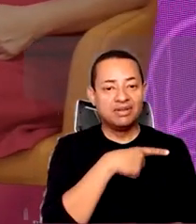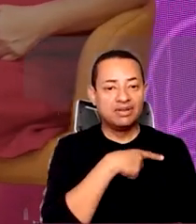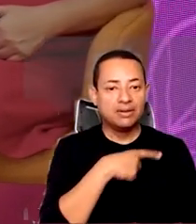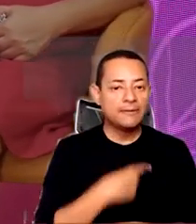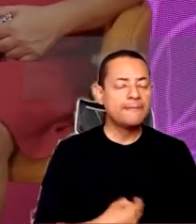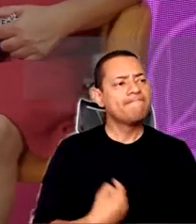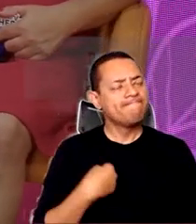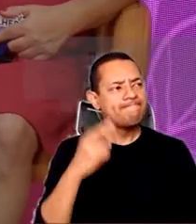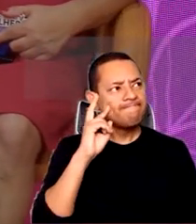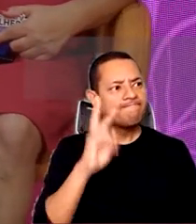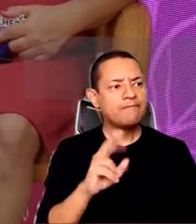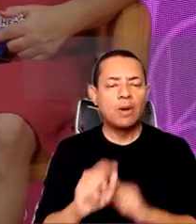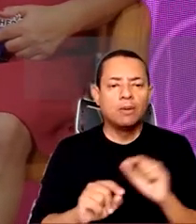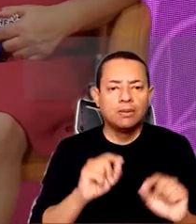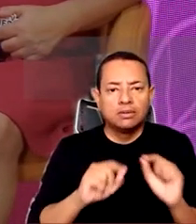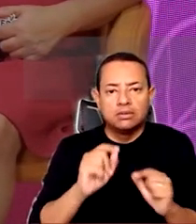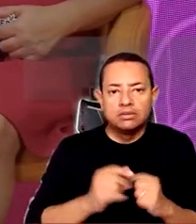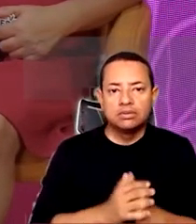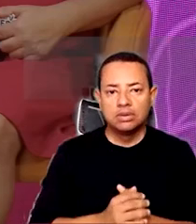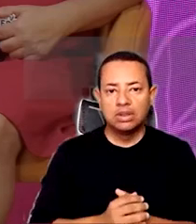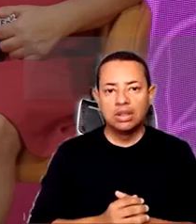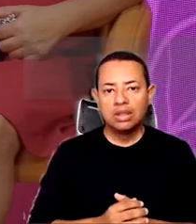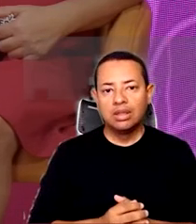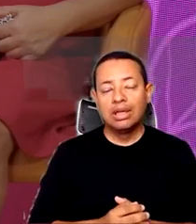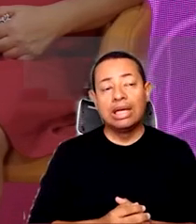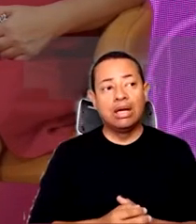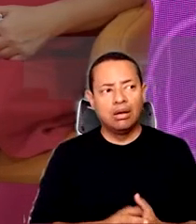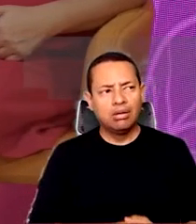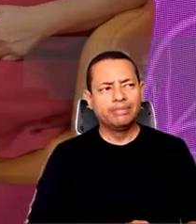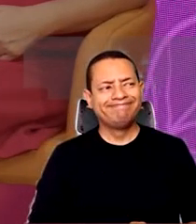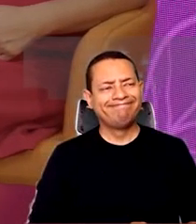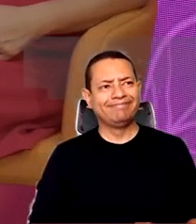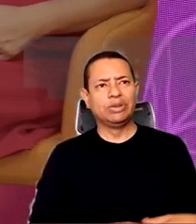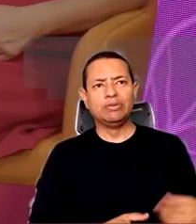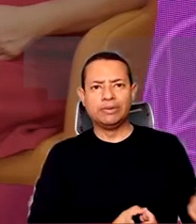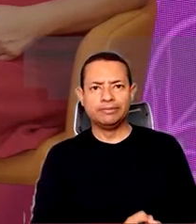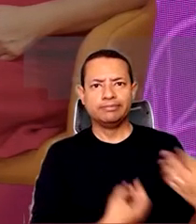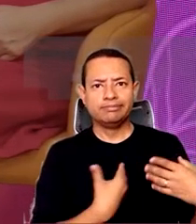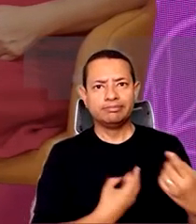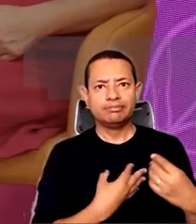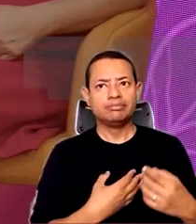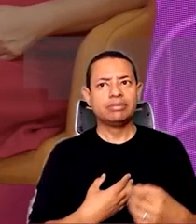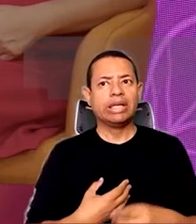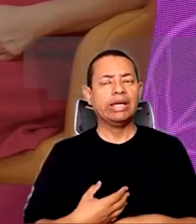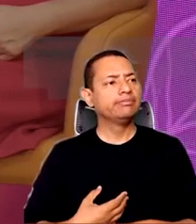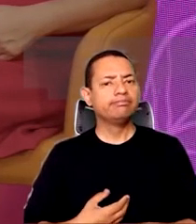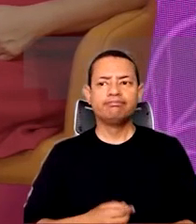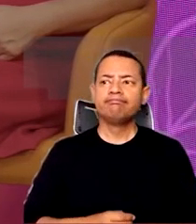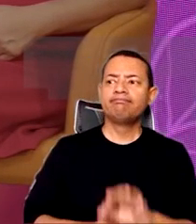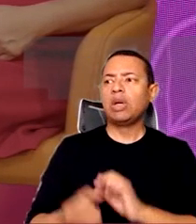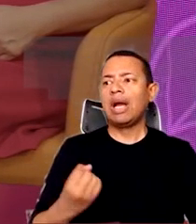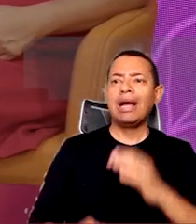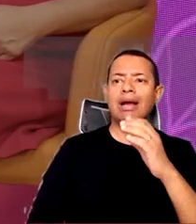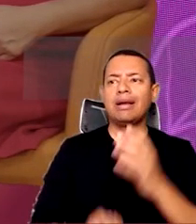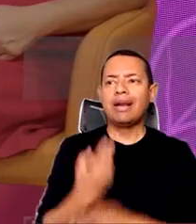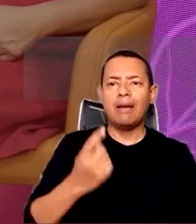eu eu vejo o seguinte né eu não fui educada para ser empreendedora